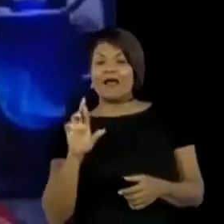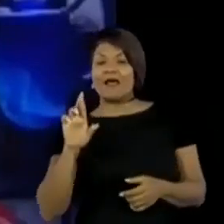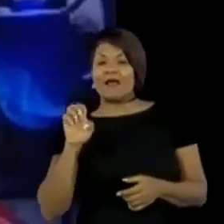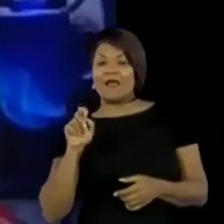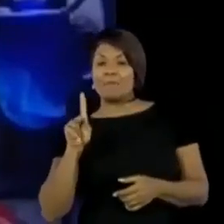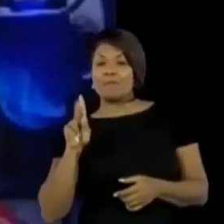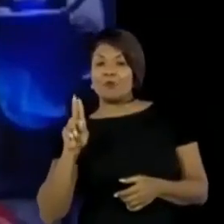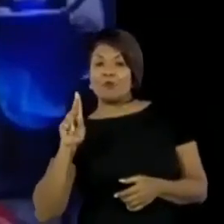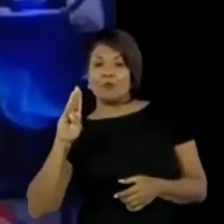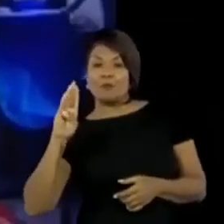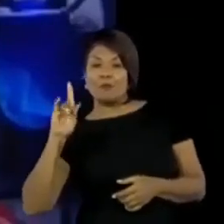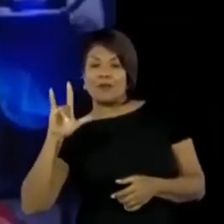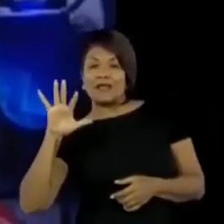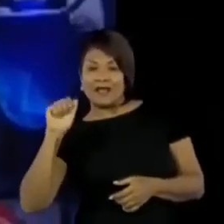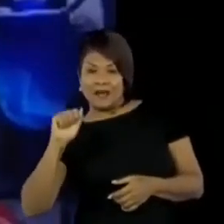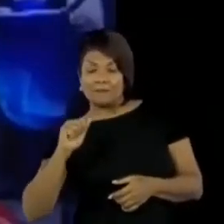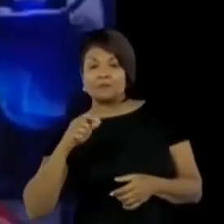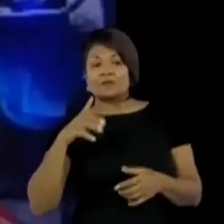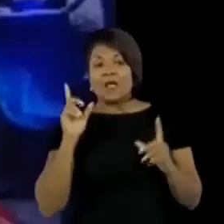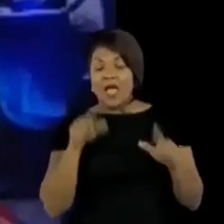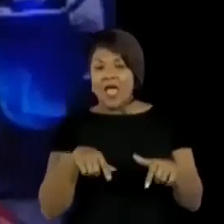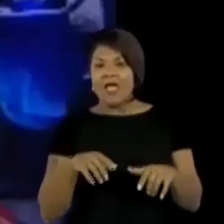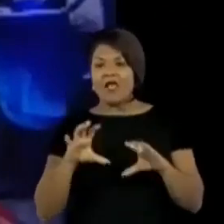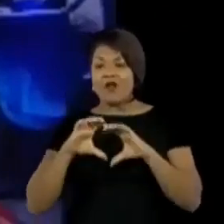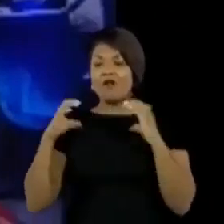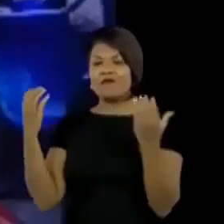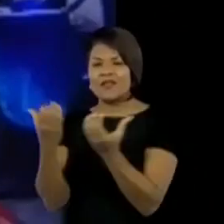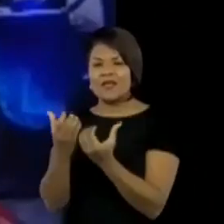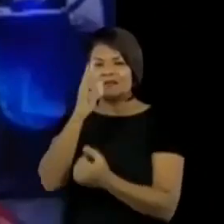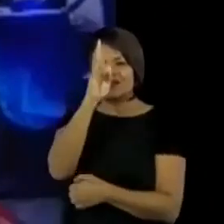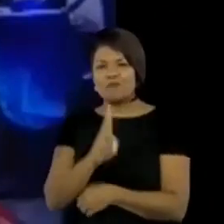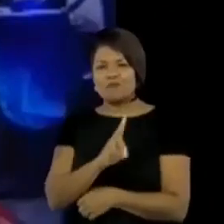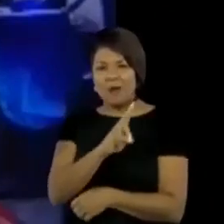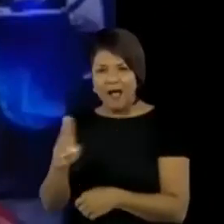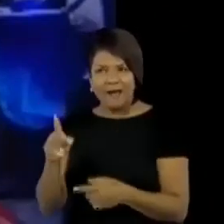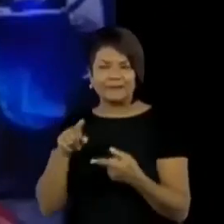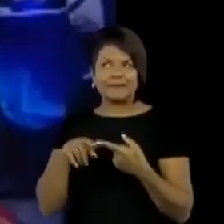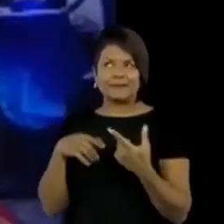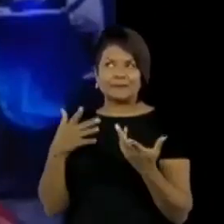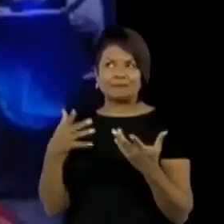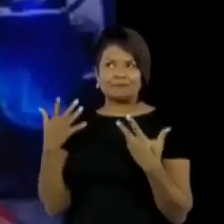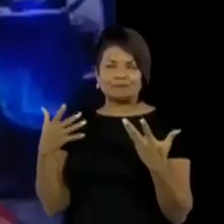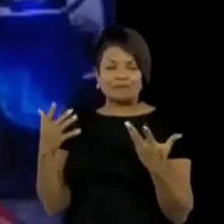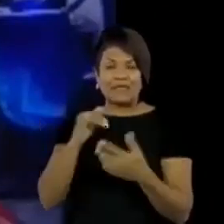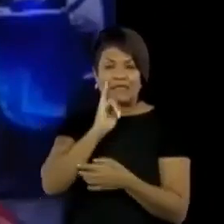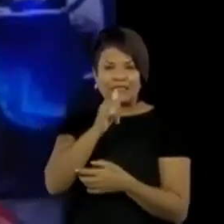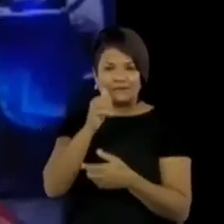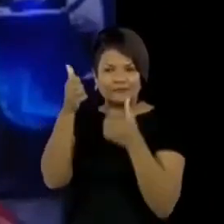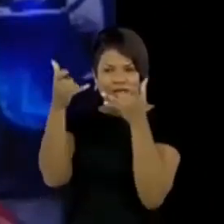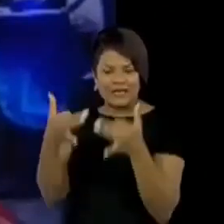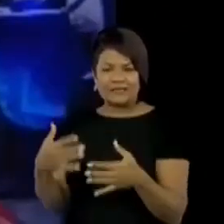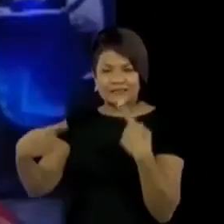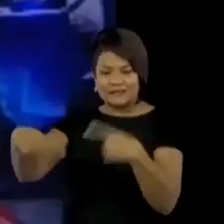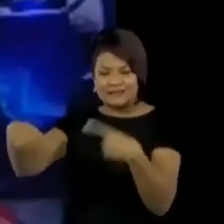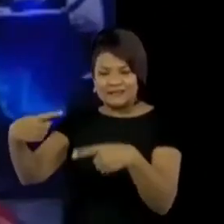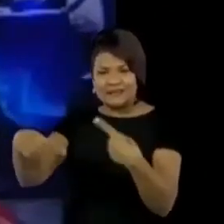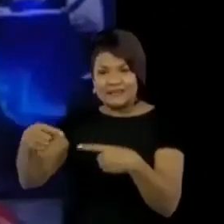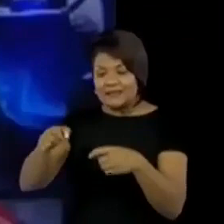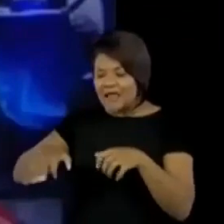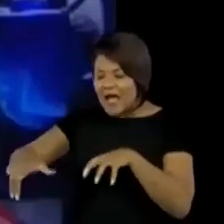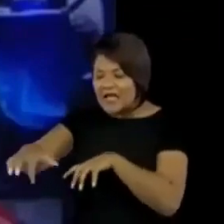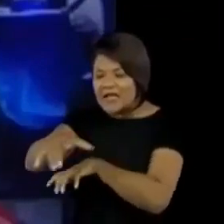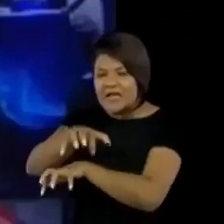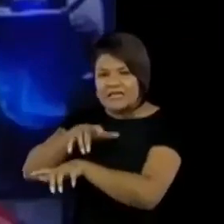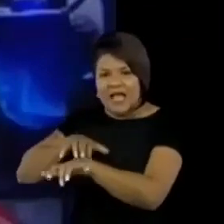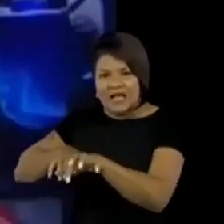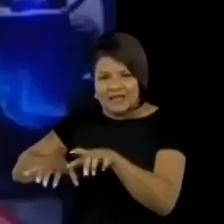paródia de uma conferência de um padre que fala sobre a vida política entre as aranhas, por exemplo.